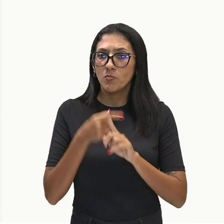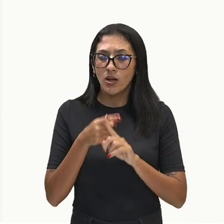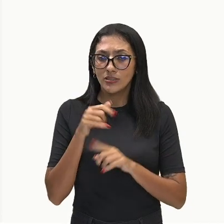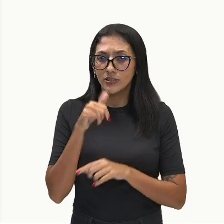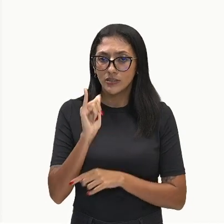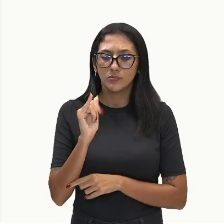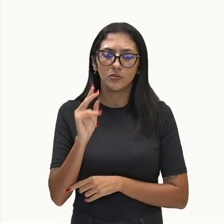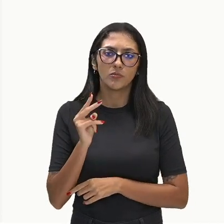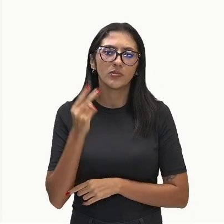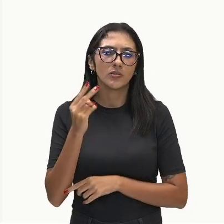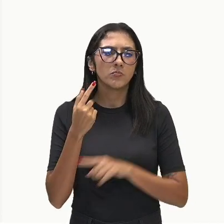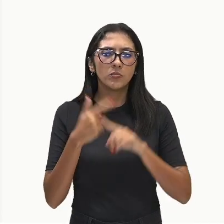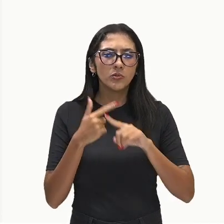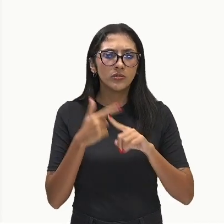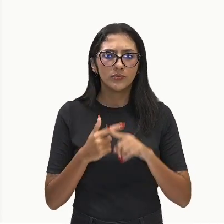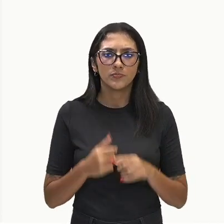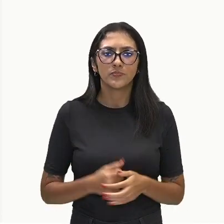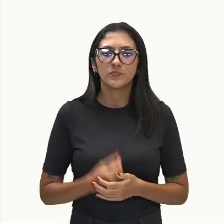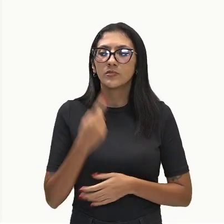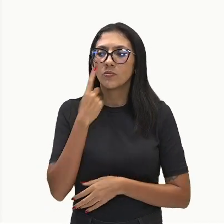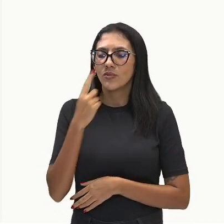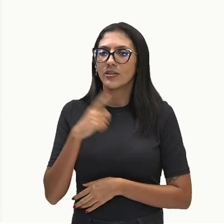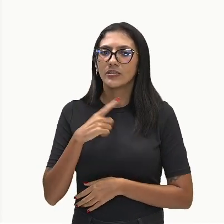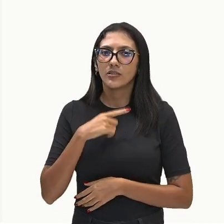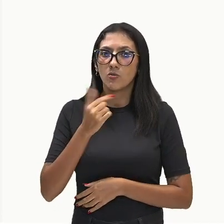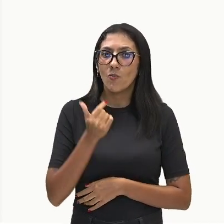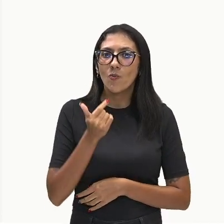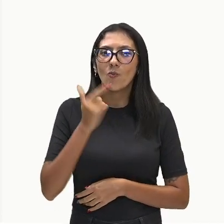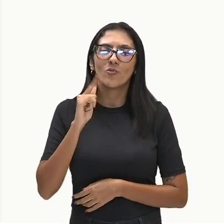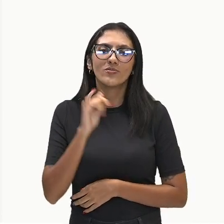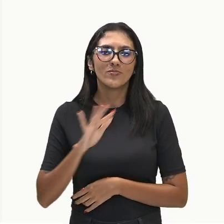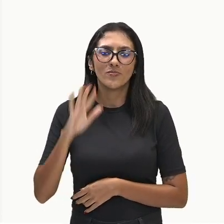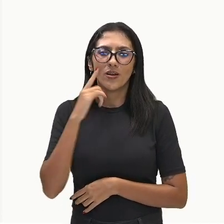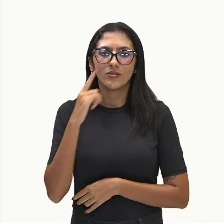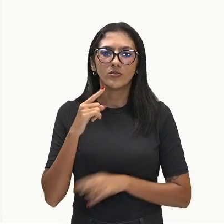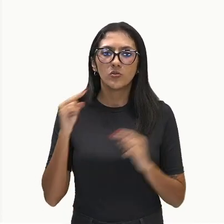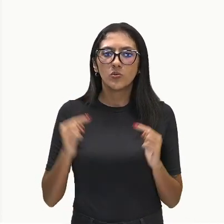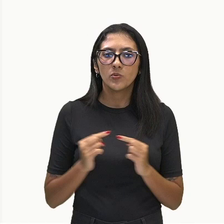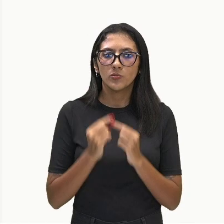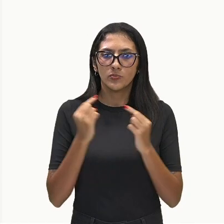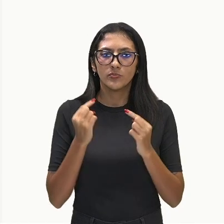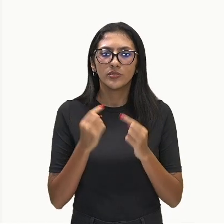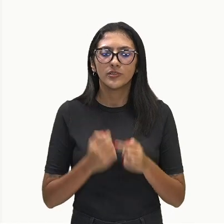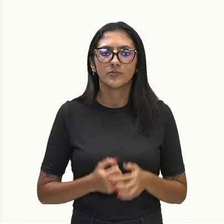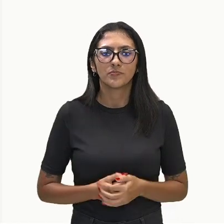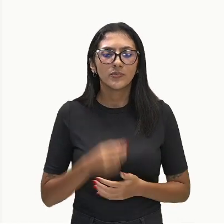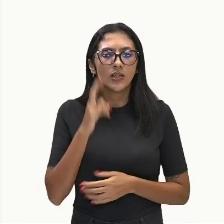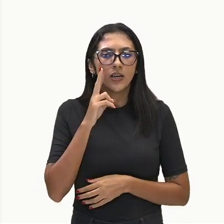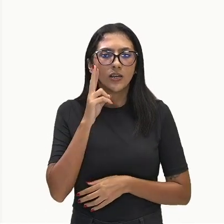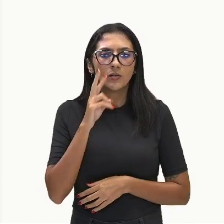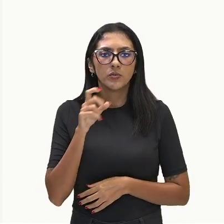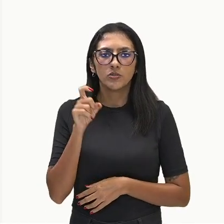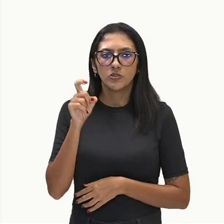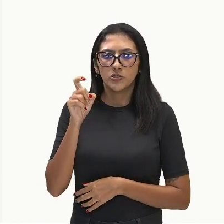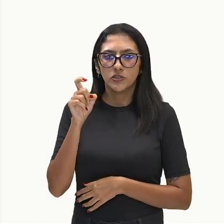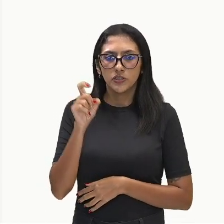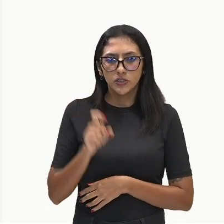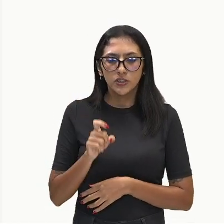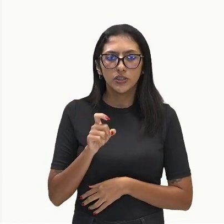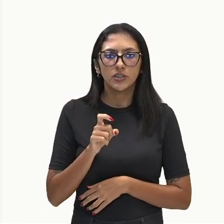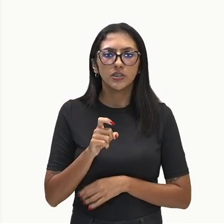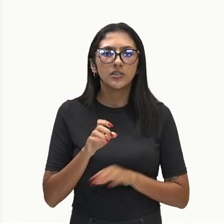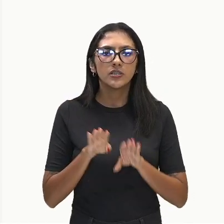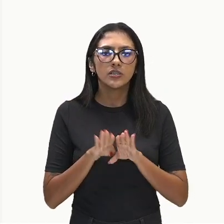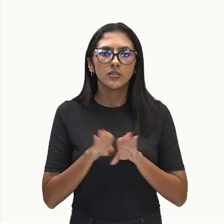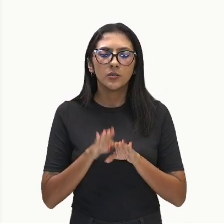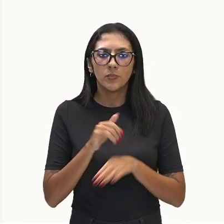quê? Porque aqui, ó, nós temos mais um triângulo retângulo, onde x é a hipotenusa, y é um